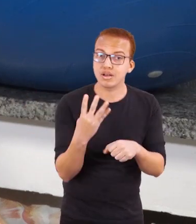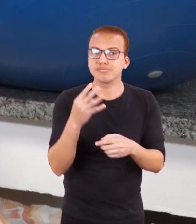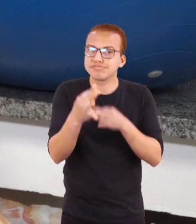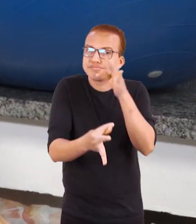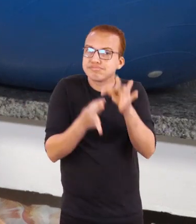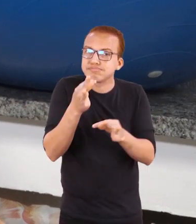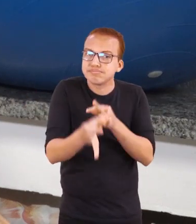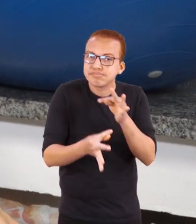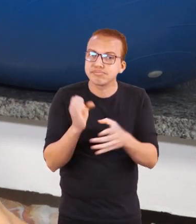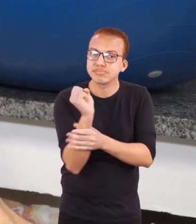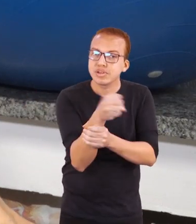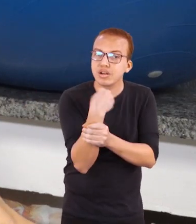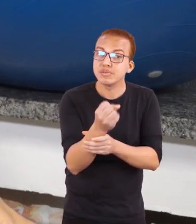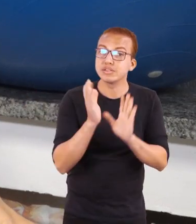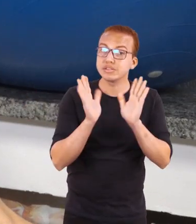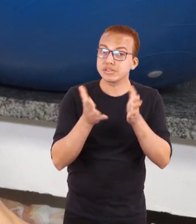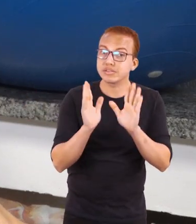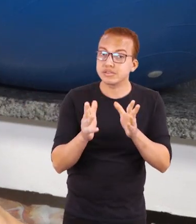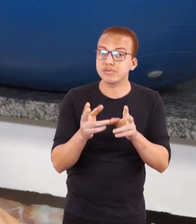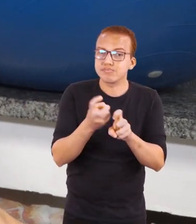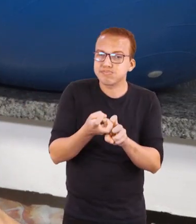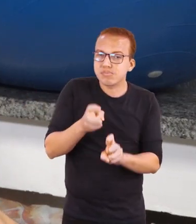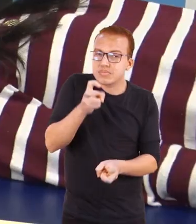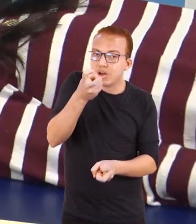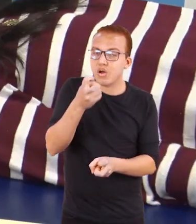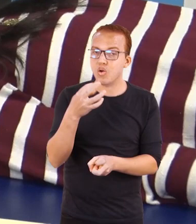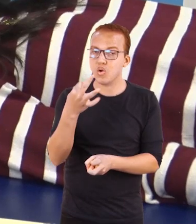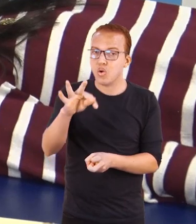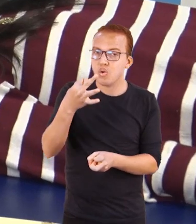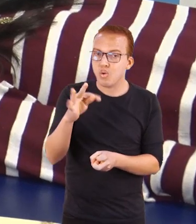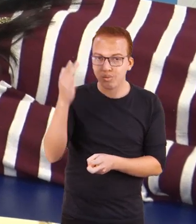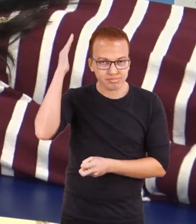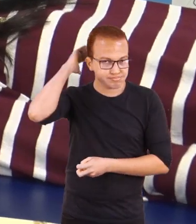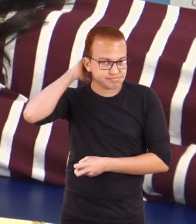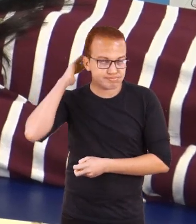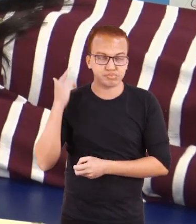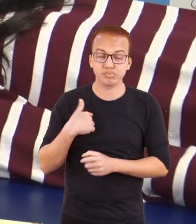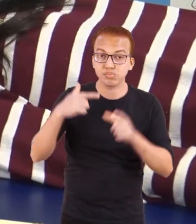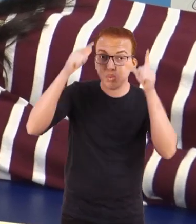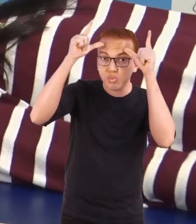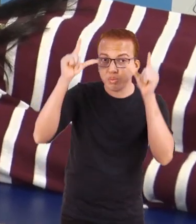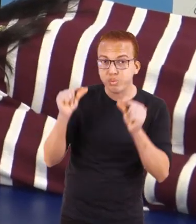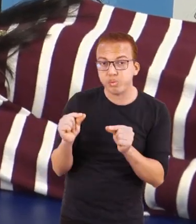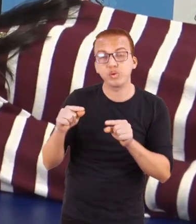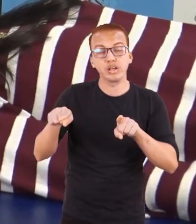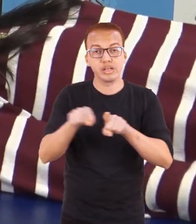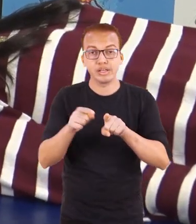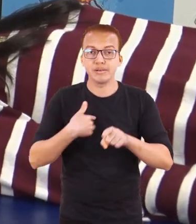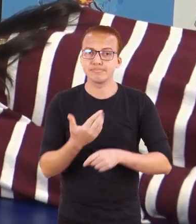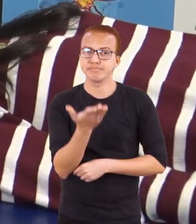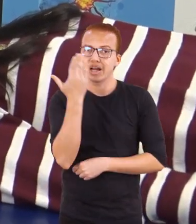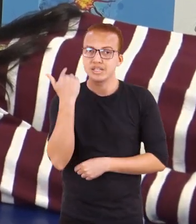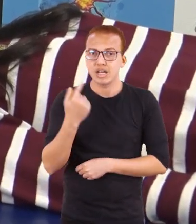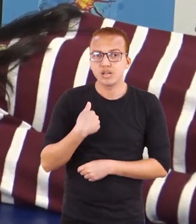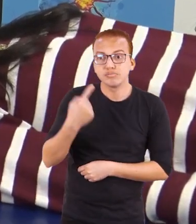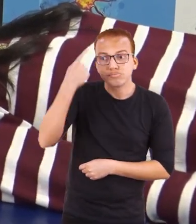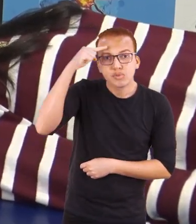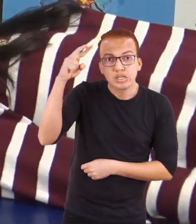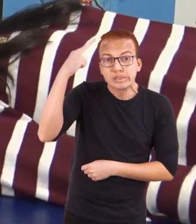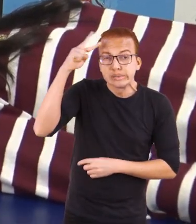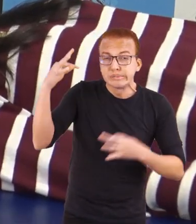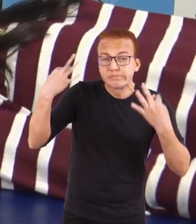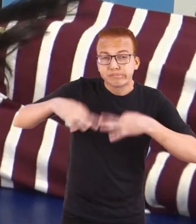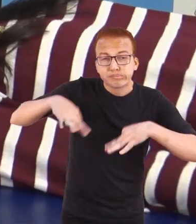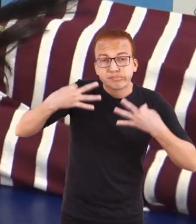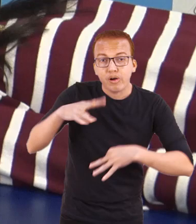E aí melhorou bastante a questão da dor cervical a frequência diminu ruim então antes eu tinha dois três dias com dor